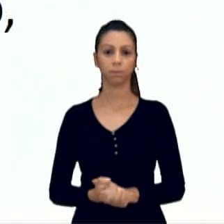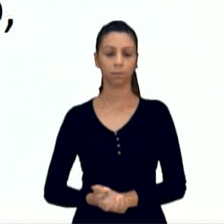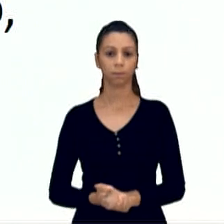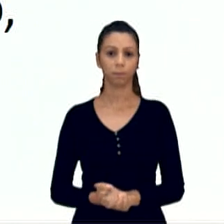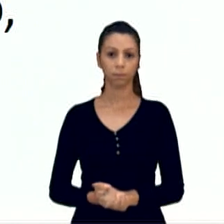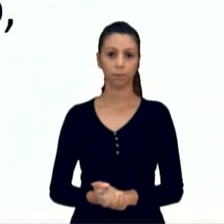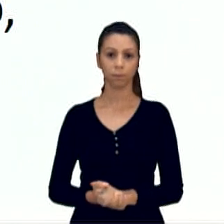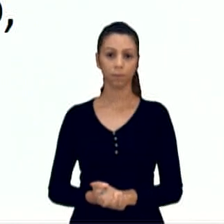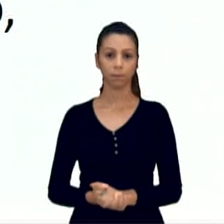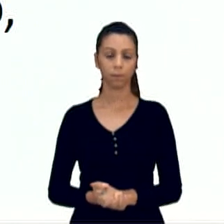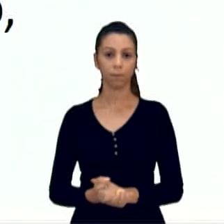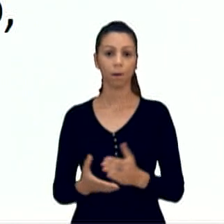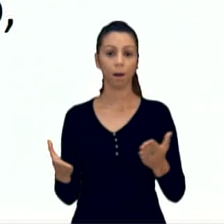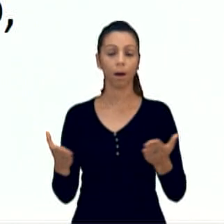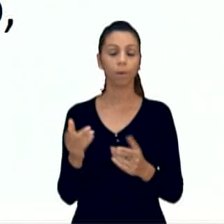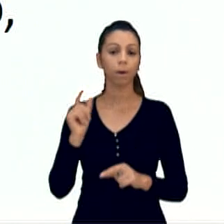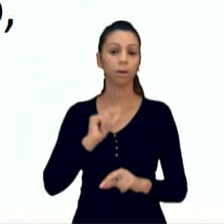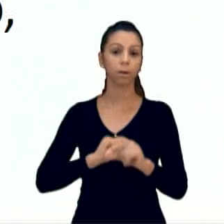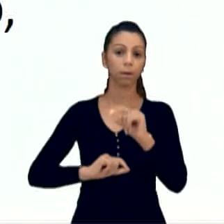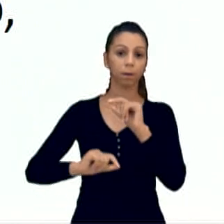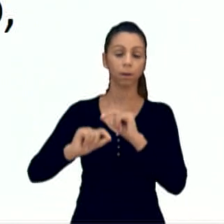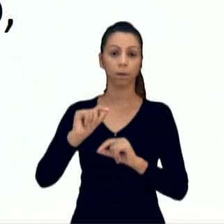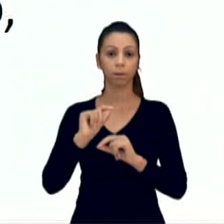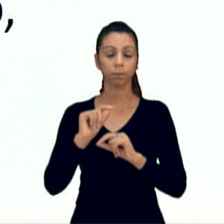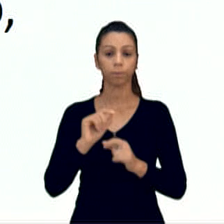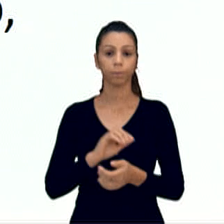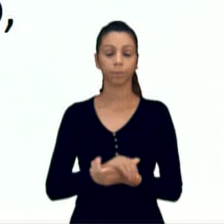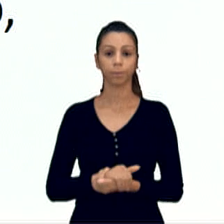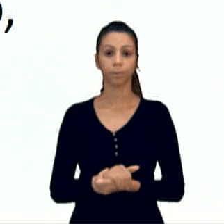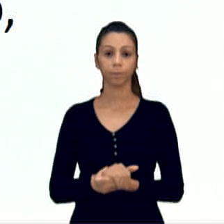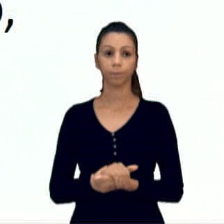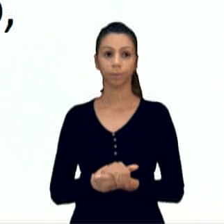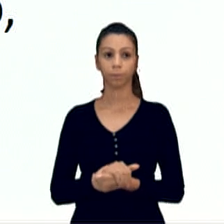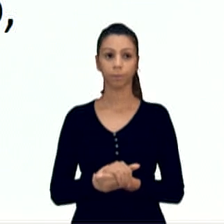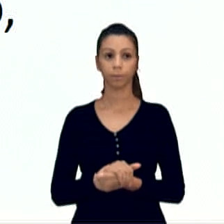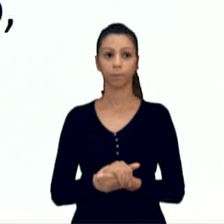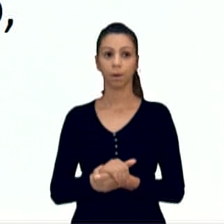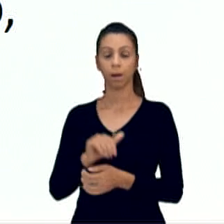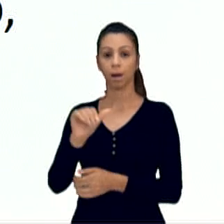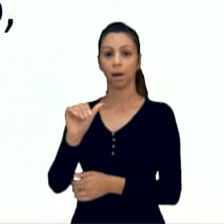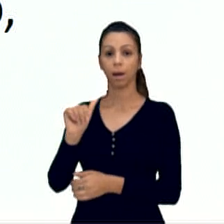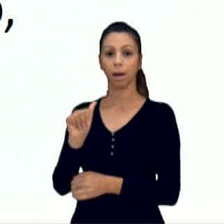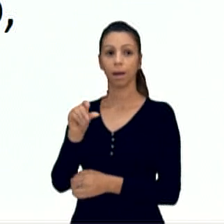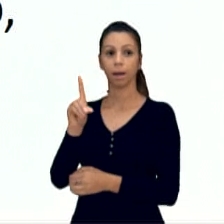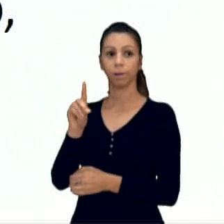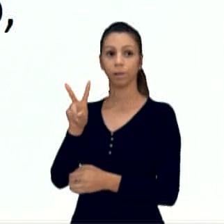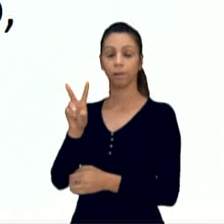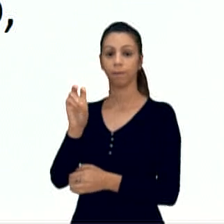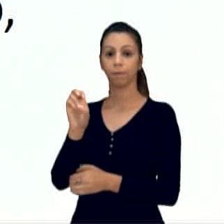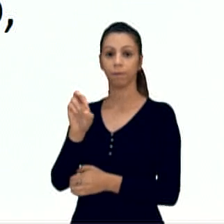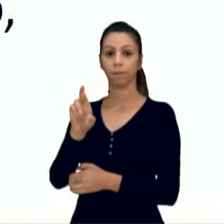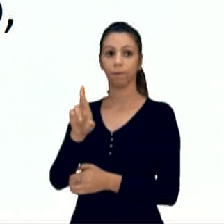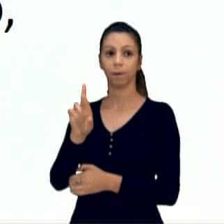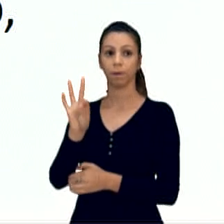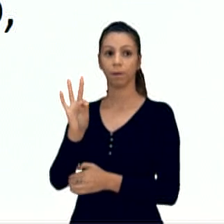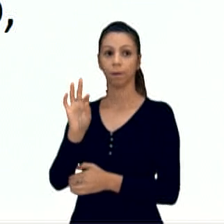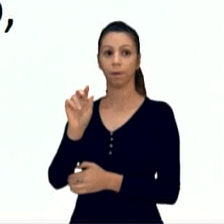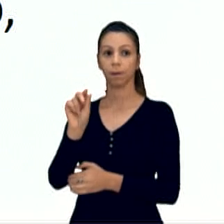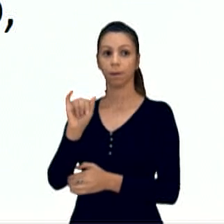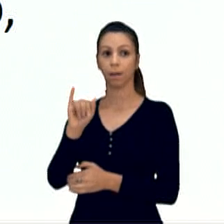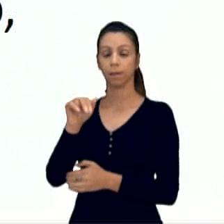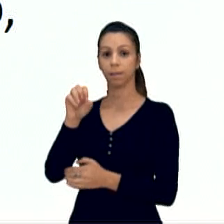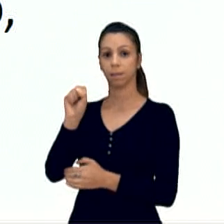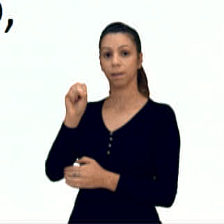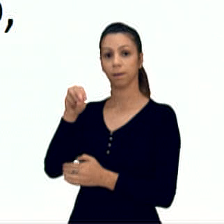Agora nós vamos falar um pouquinho sobre advertisement, que é o anúncio publicitário. Então, o anúncio publicitário, ele é um